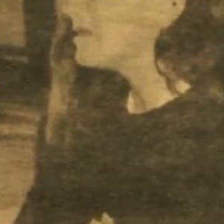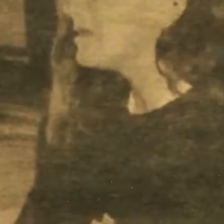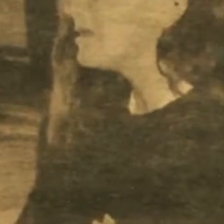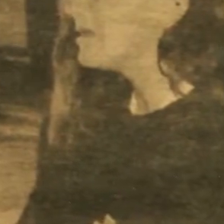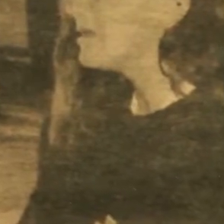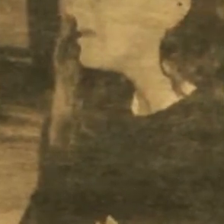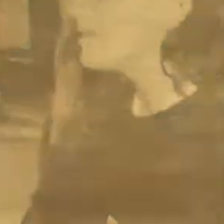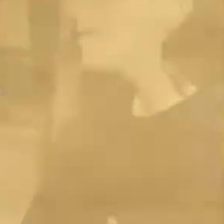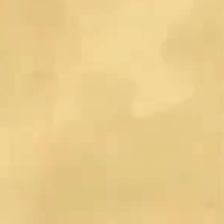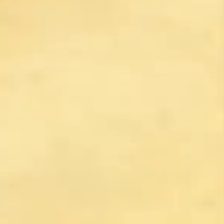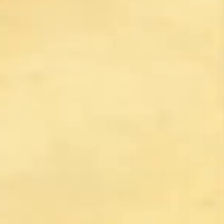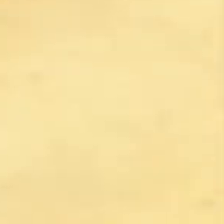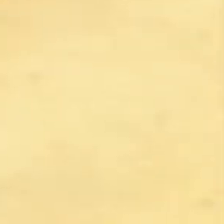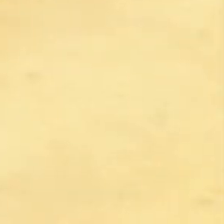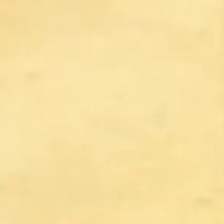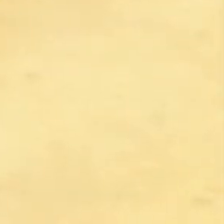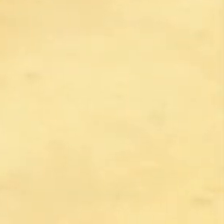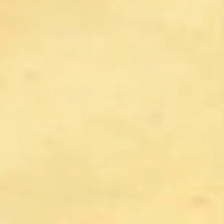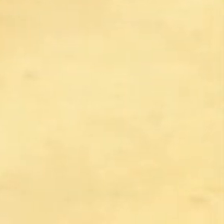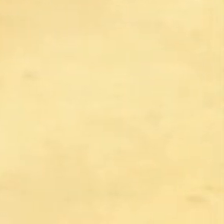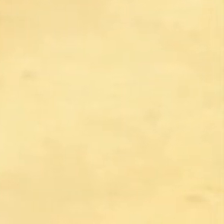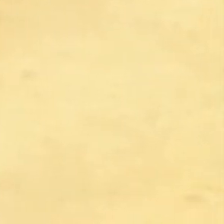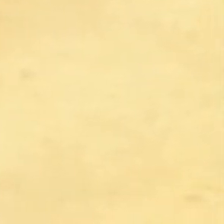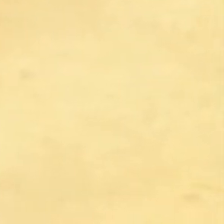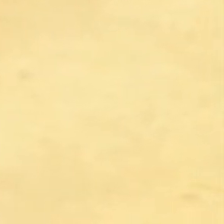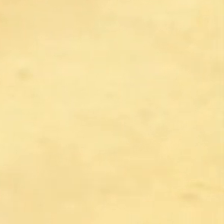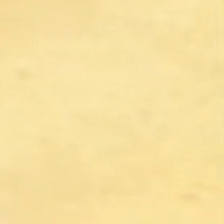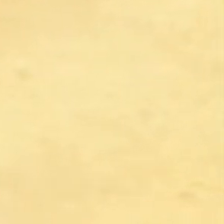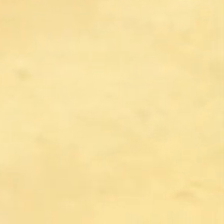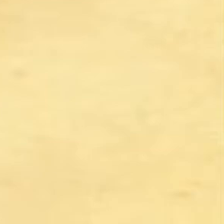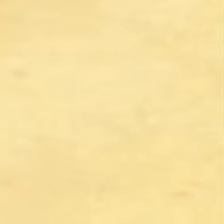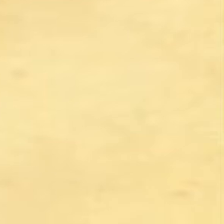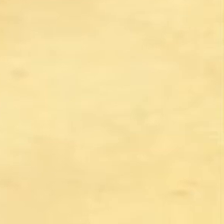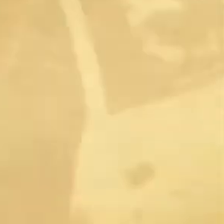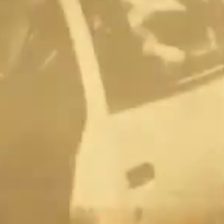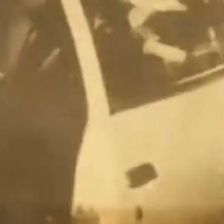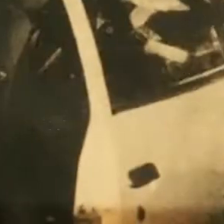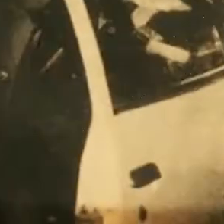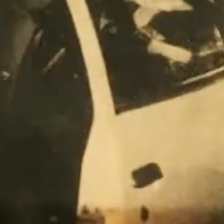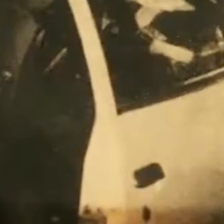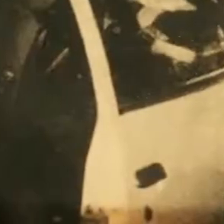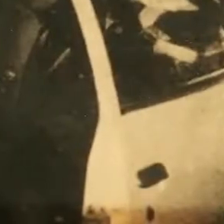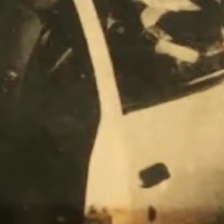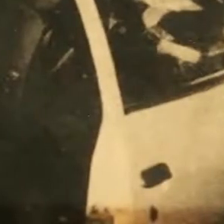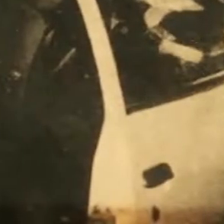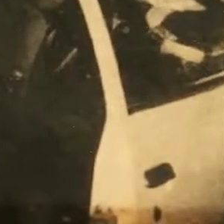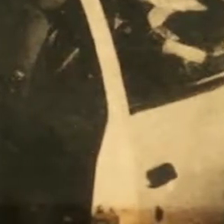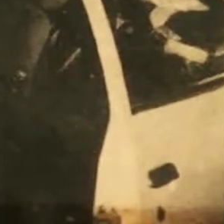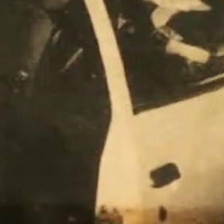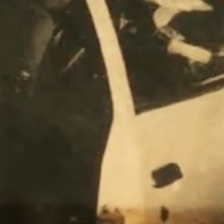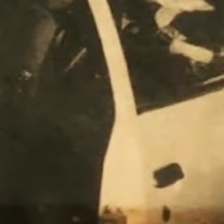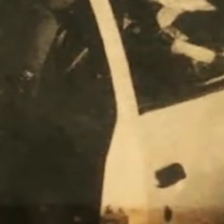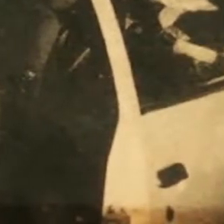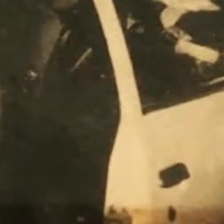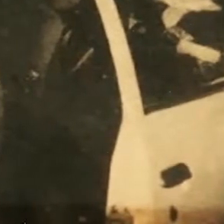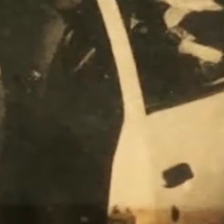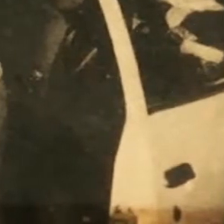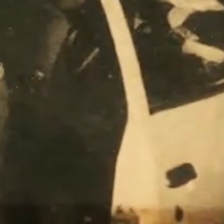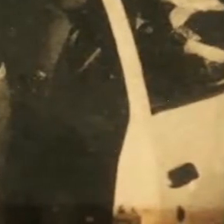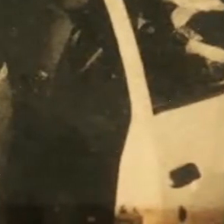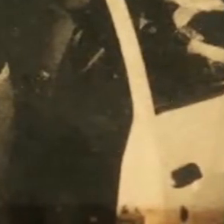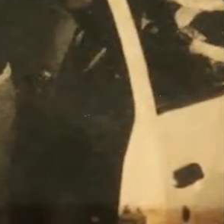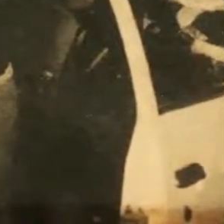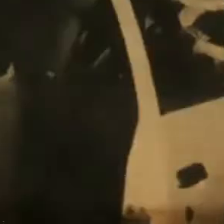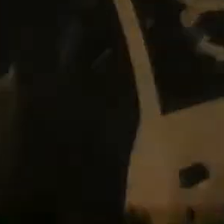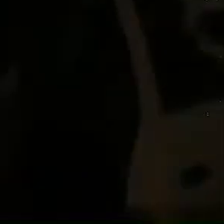frente da delegacia da mulher, havia uma multidão de pessoas nos aguardando, esperando, então foi um trabalho policial